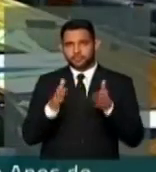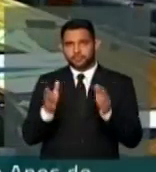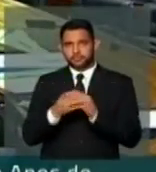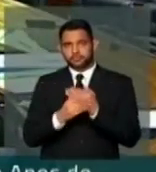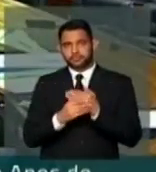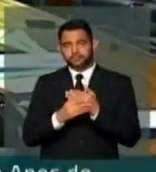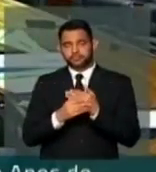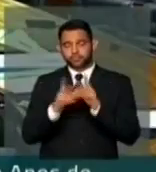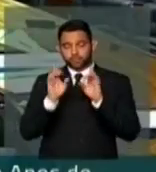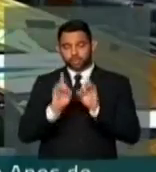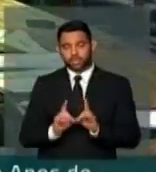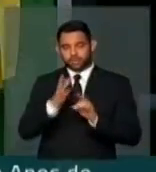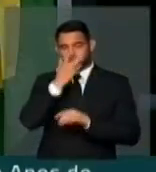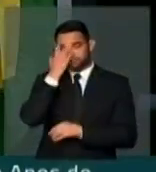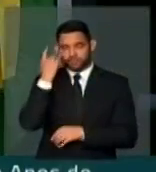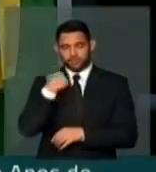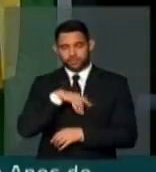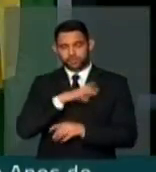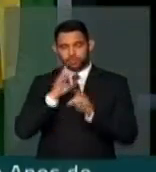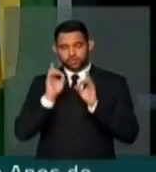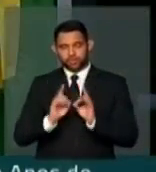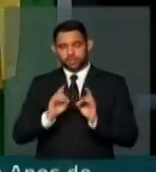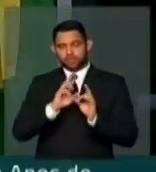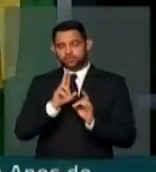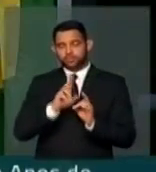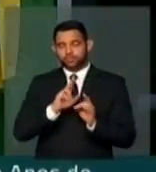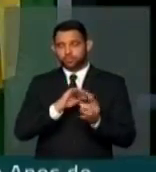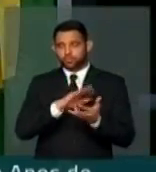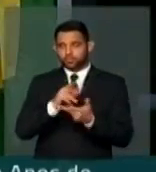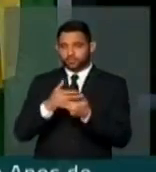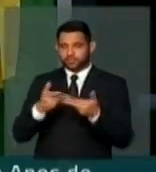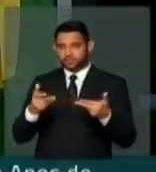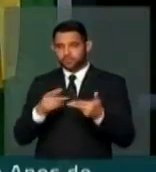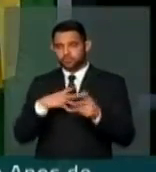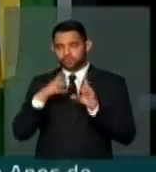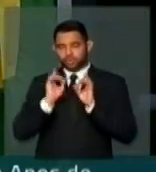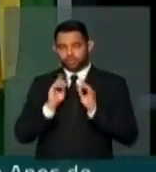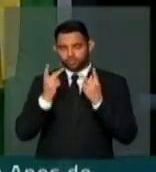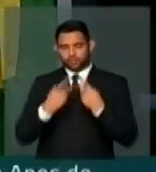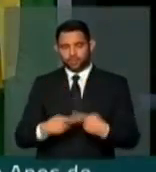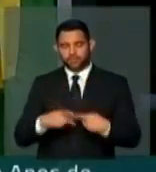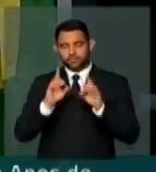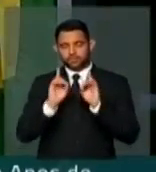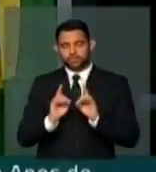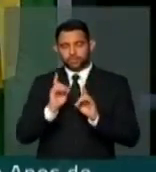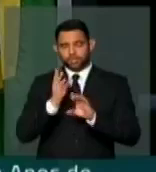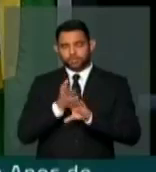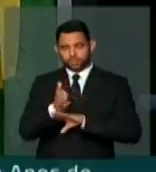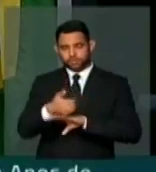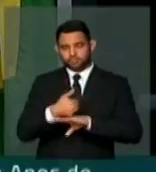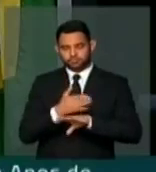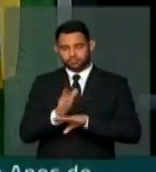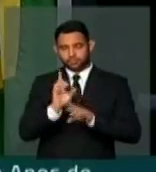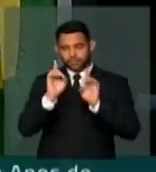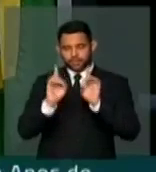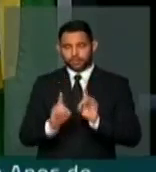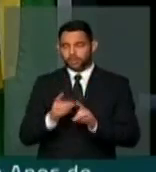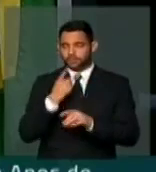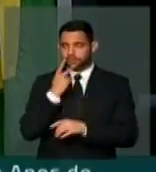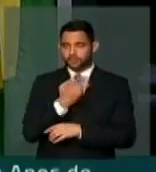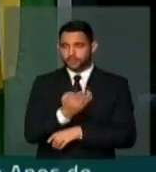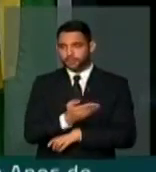mão do direito das pessoas, dos direitos universais, dos direitos humanos, do direito de ir e vir, do direito de